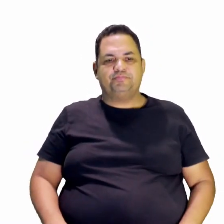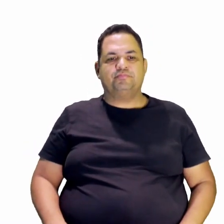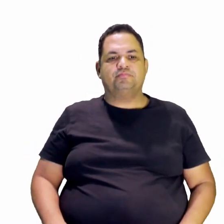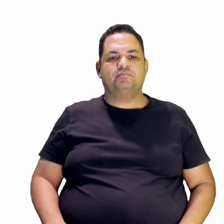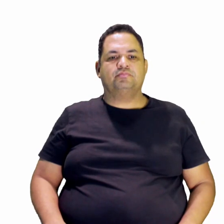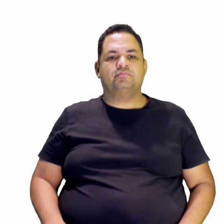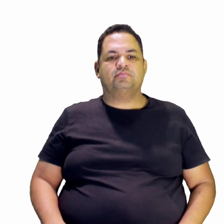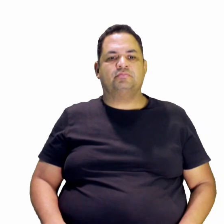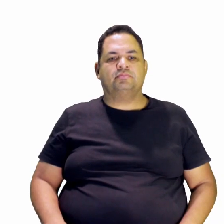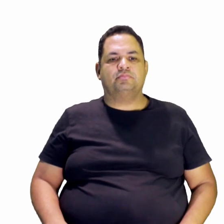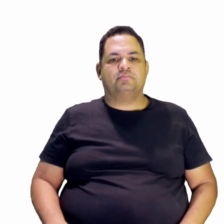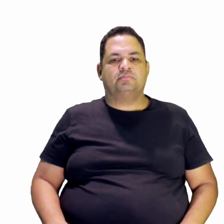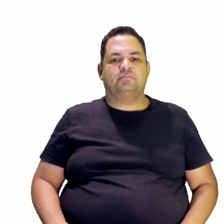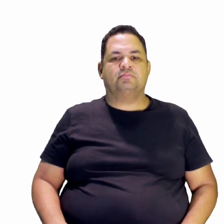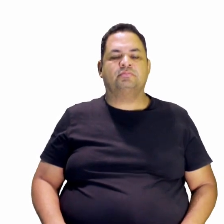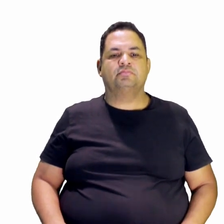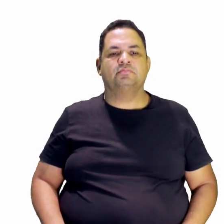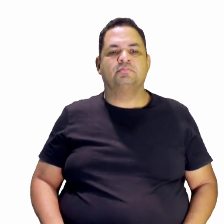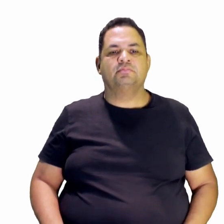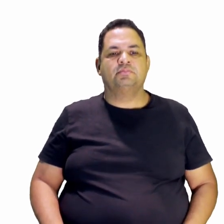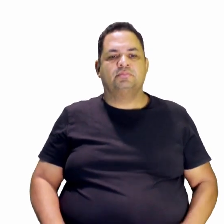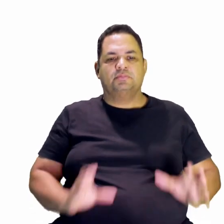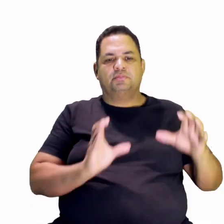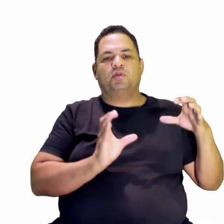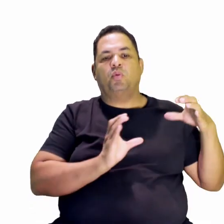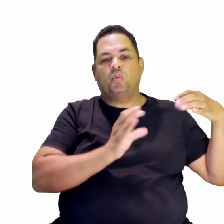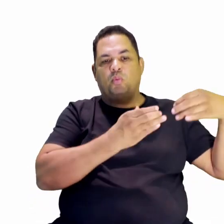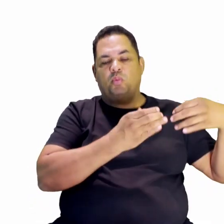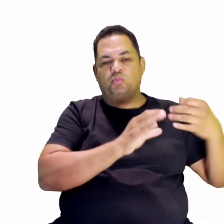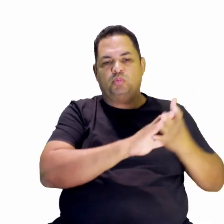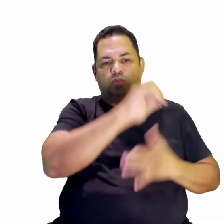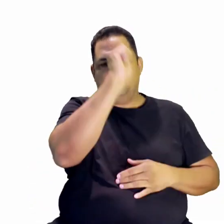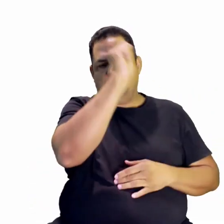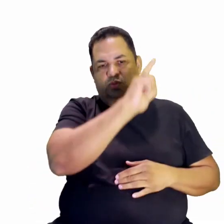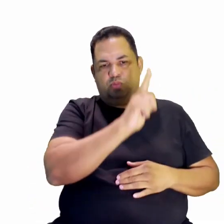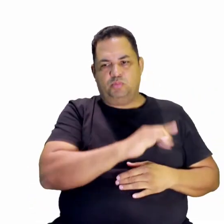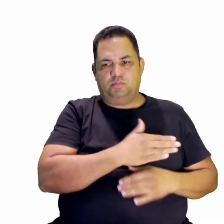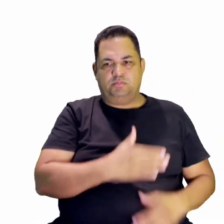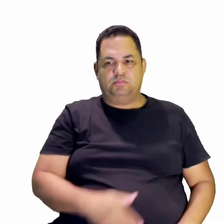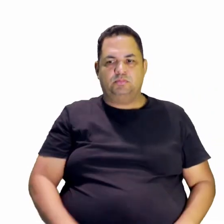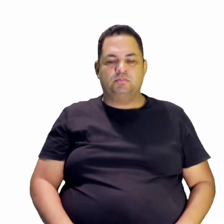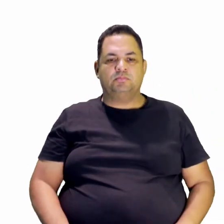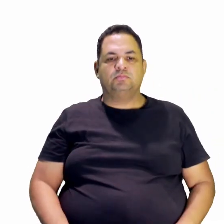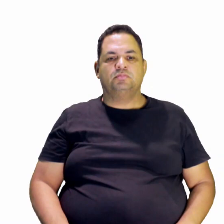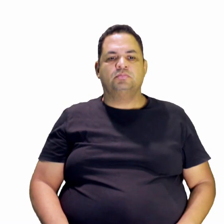Na foto, se coloca a mesma cor, não destaca, né? Os vetores, tá bom? Mas não tem nada a